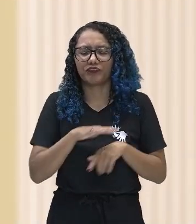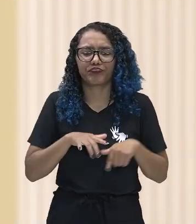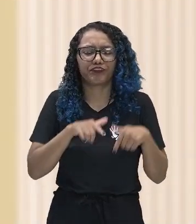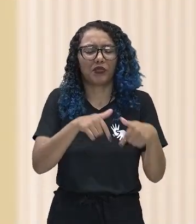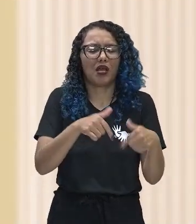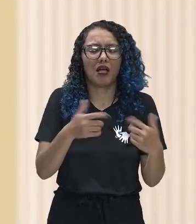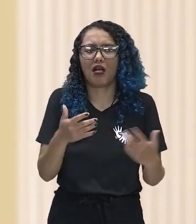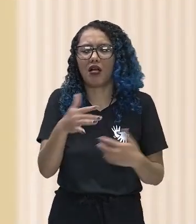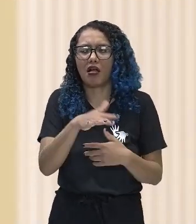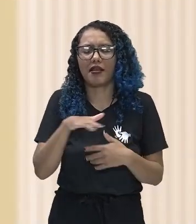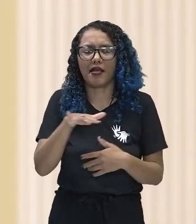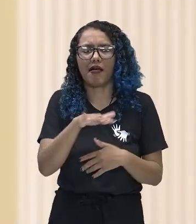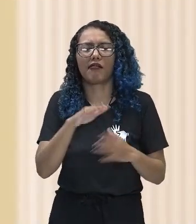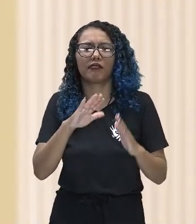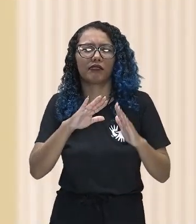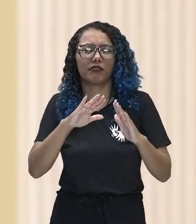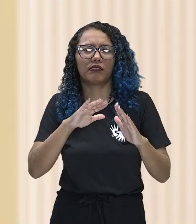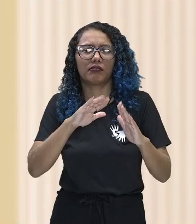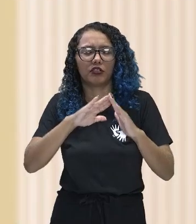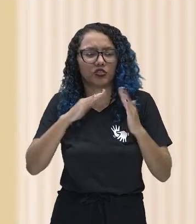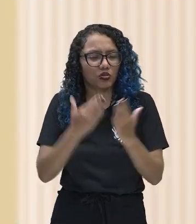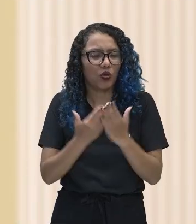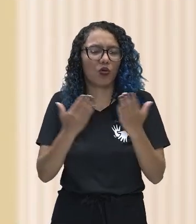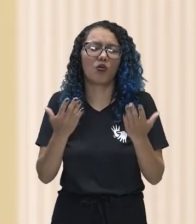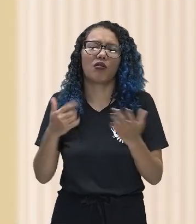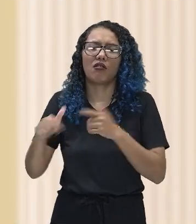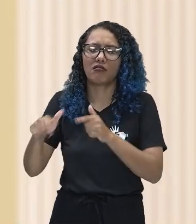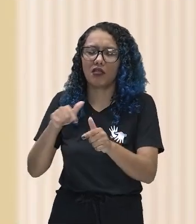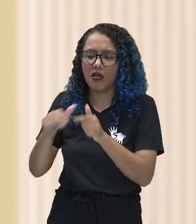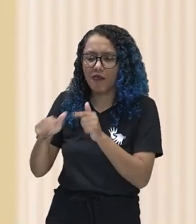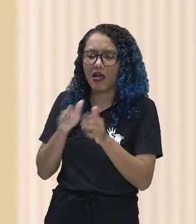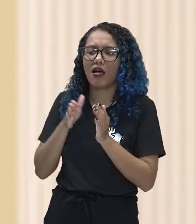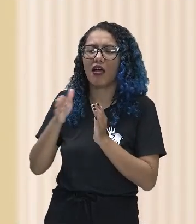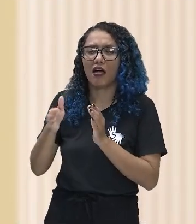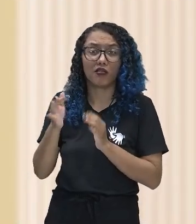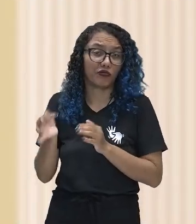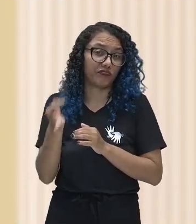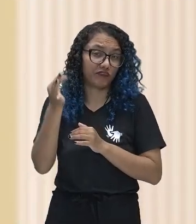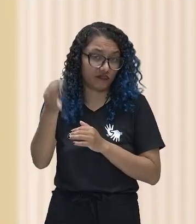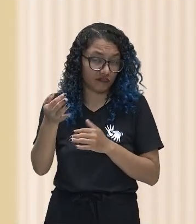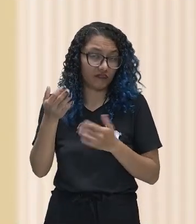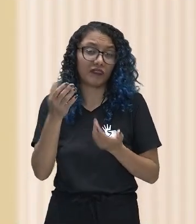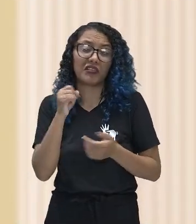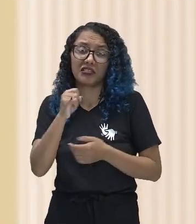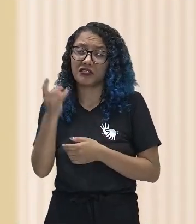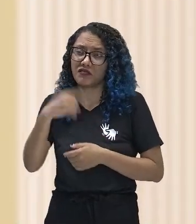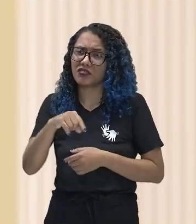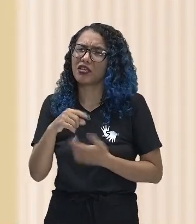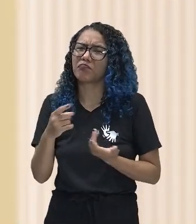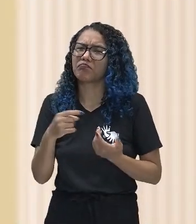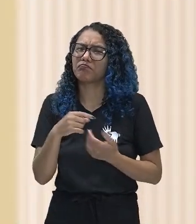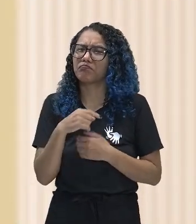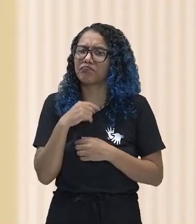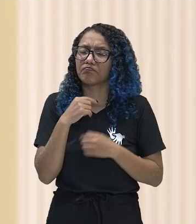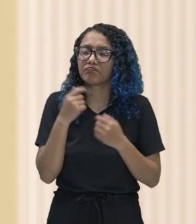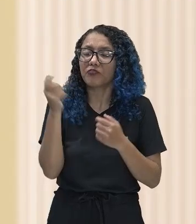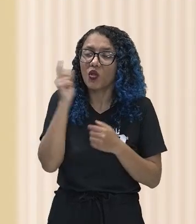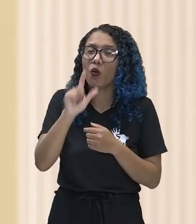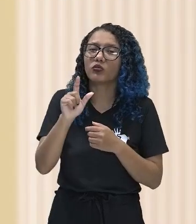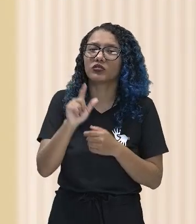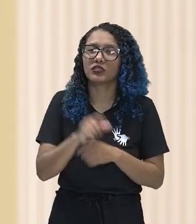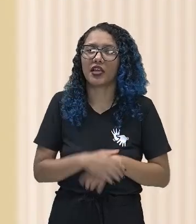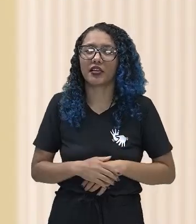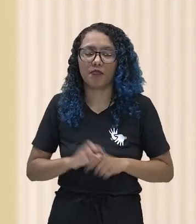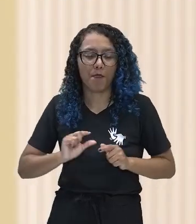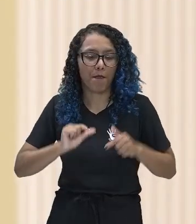no ambiente escolar, no ambiente de trabalho, né, futuramente. Então, se você consegue atuar nesse espaço de maneira,